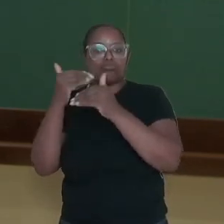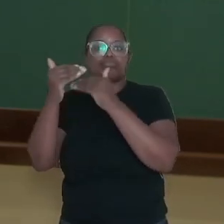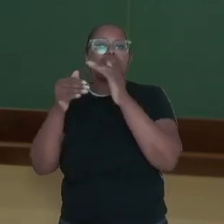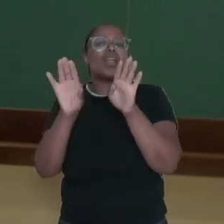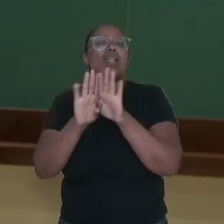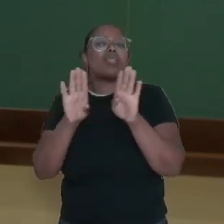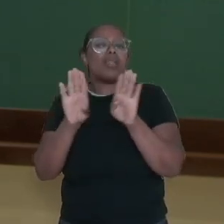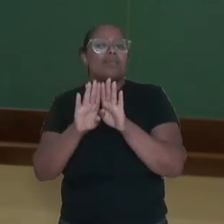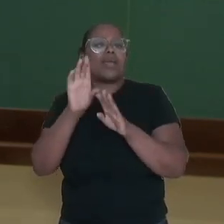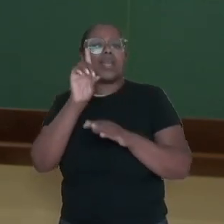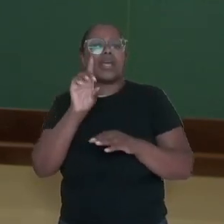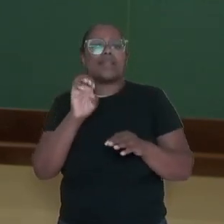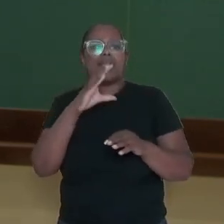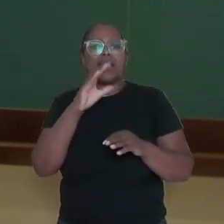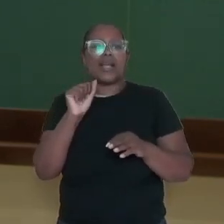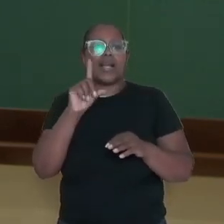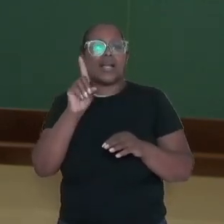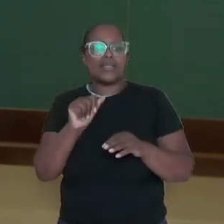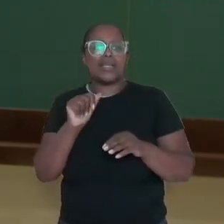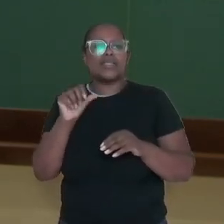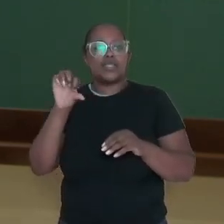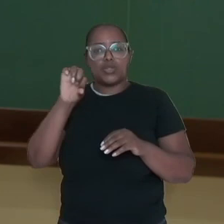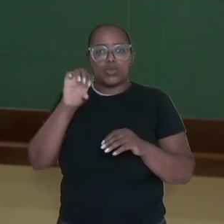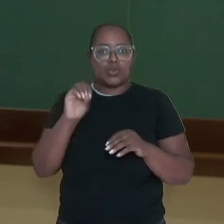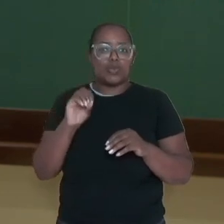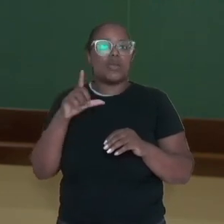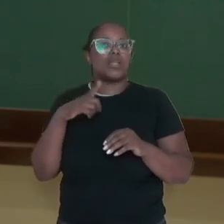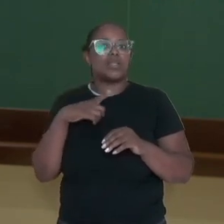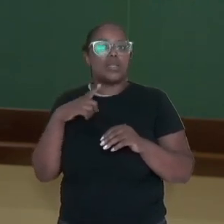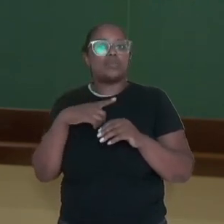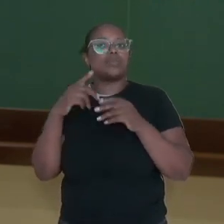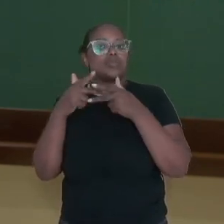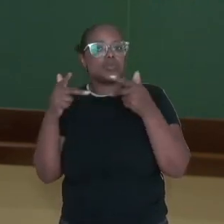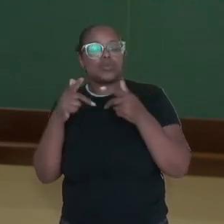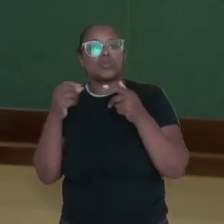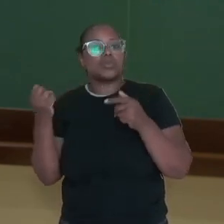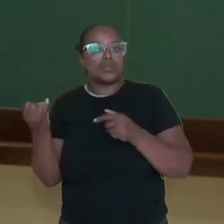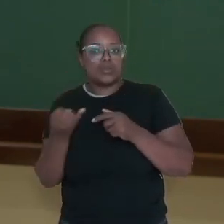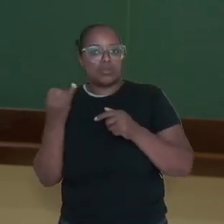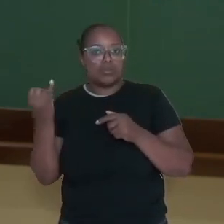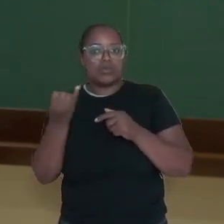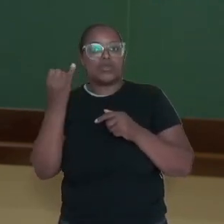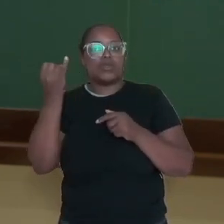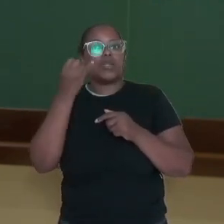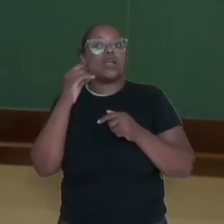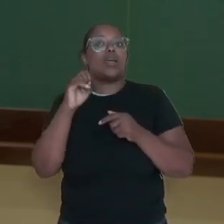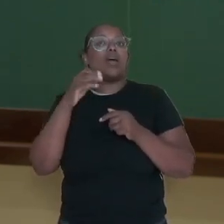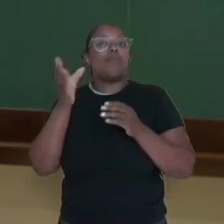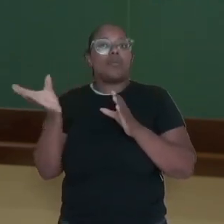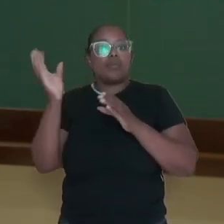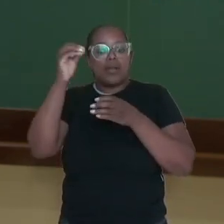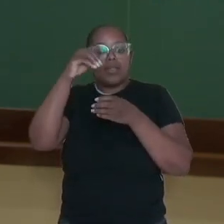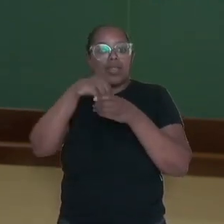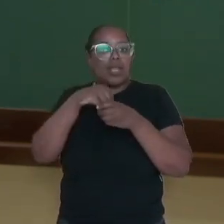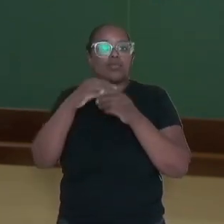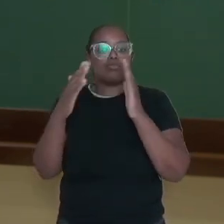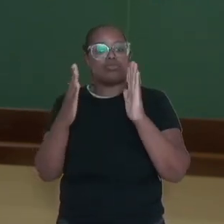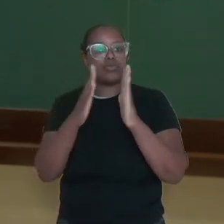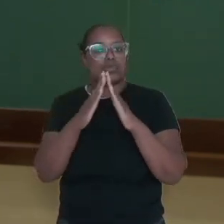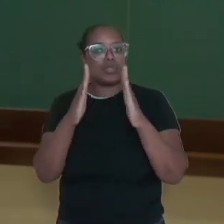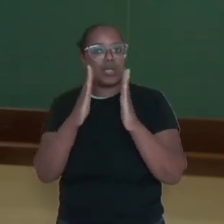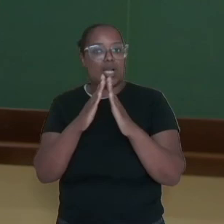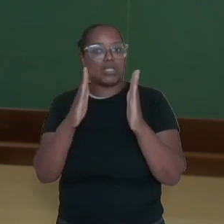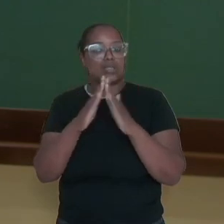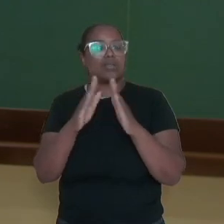de 90, houve uma grande popularização dos consoles, tá? Então, os consoles foram para dentro das residências e